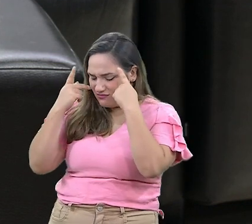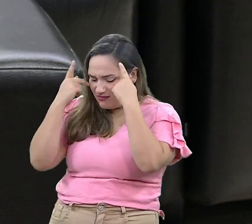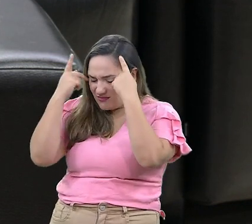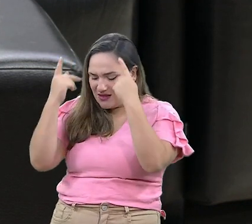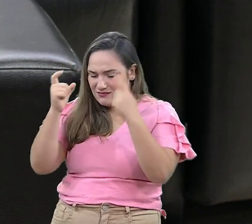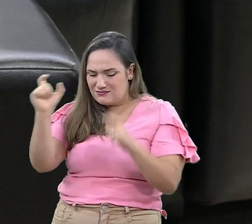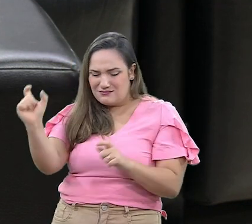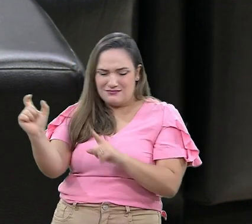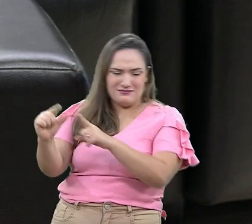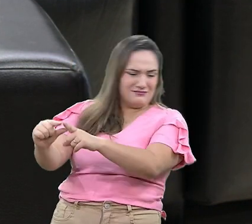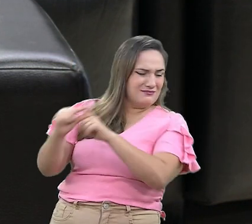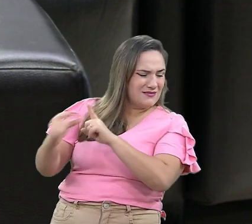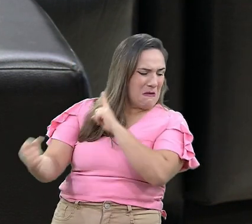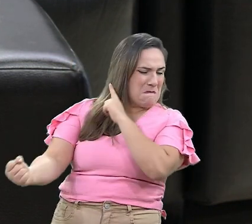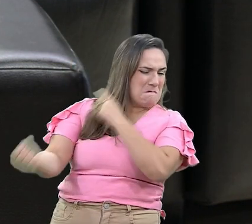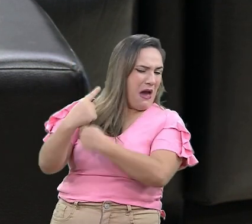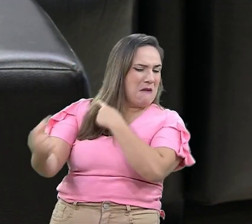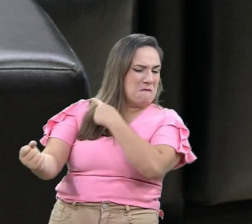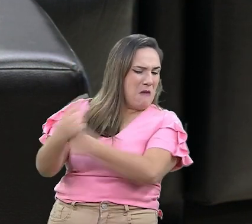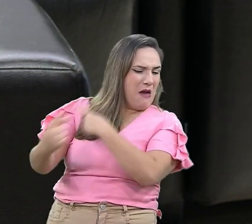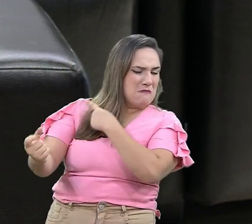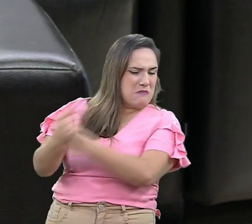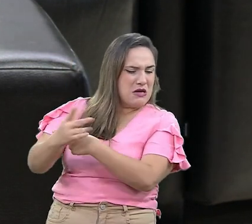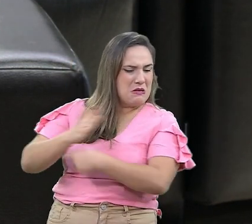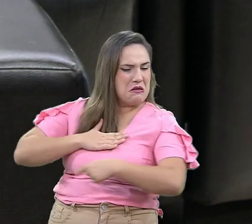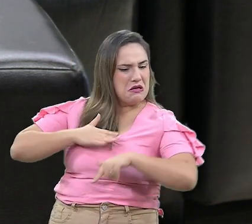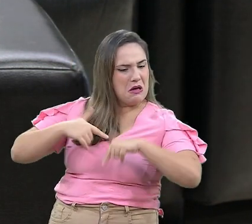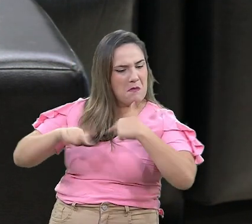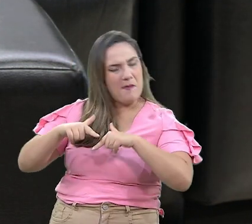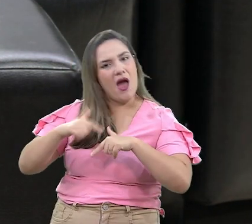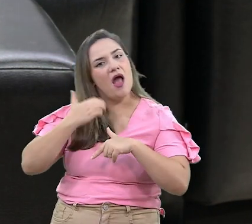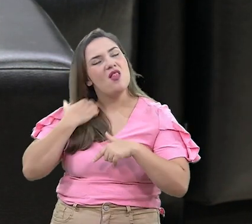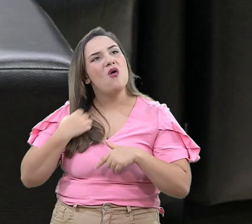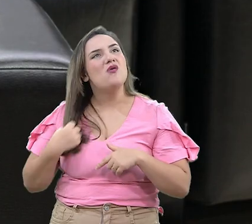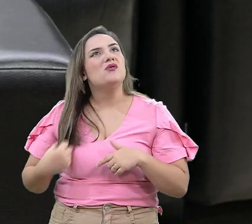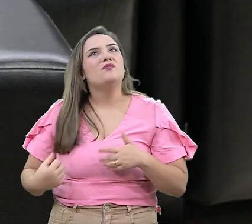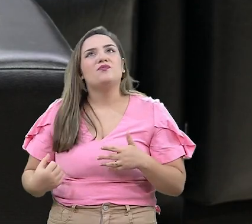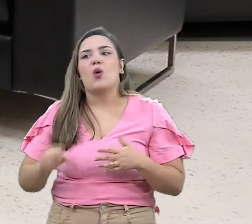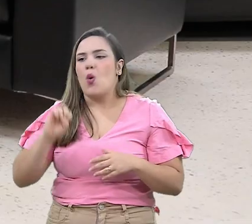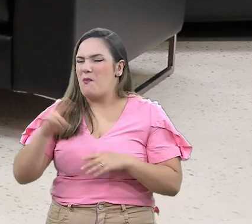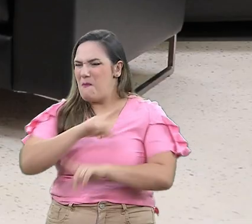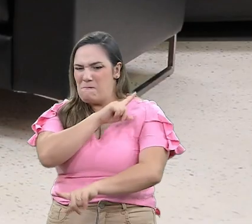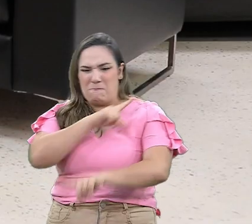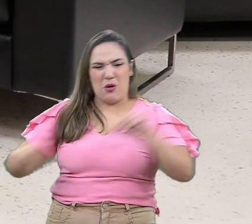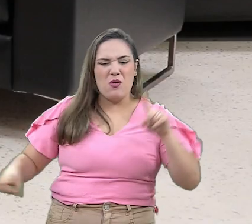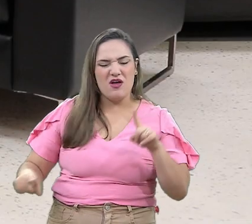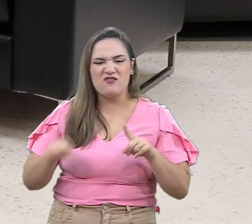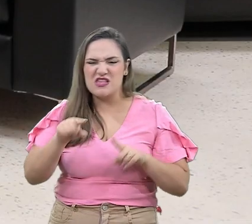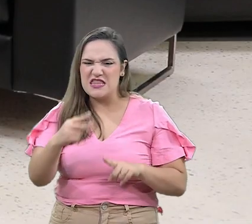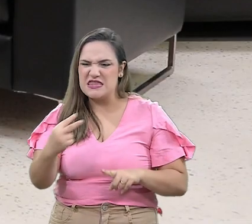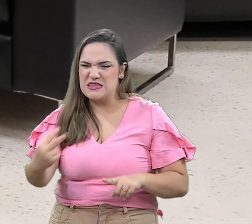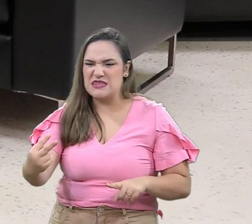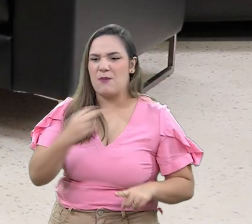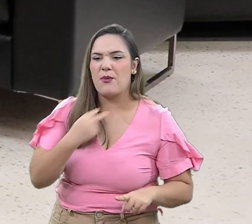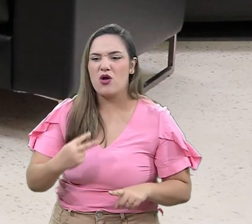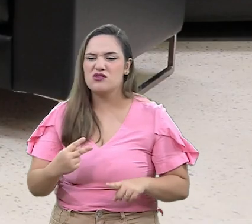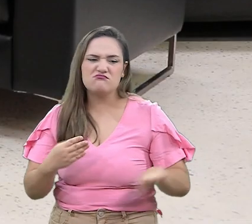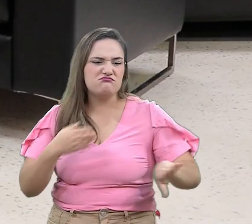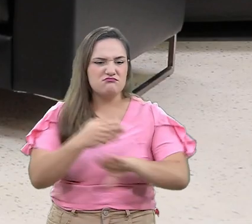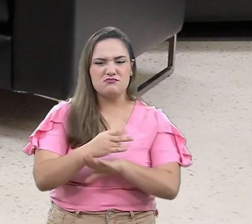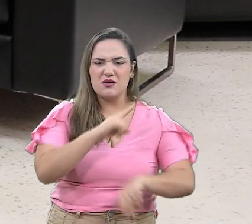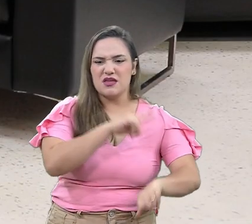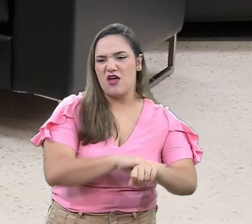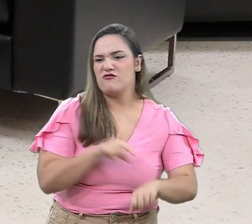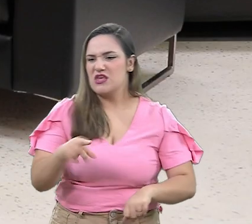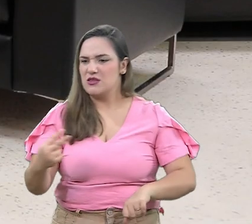a humilhação, é a crítica excessiva ao trabalho, é a proibição, o limite